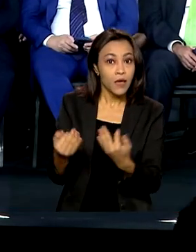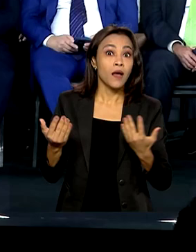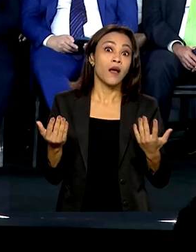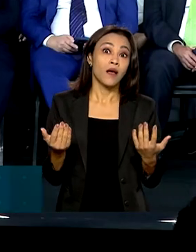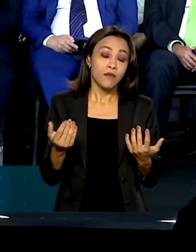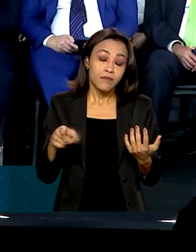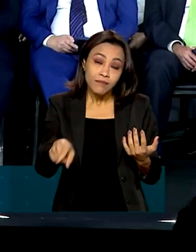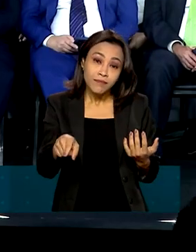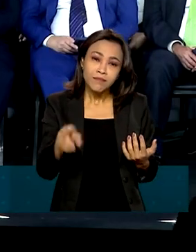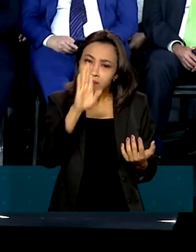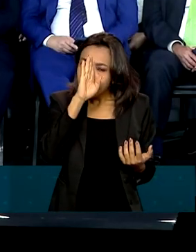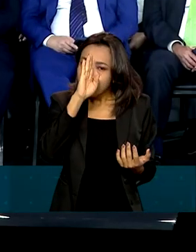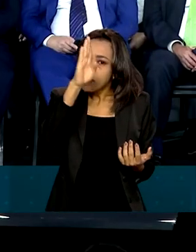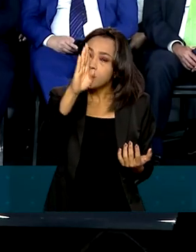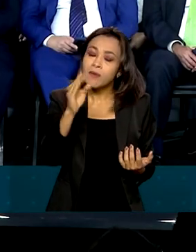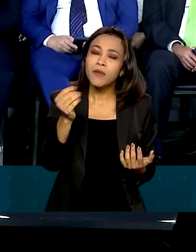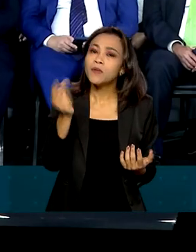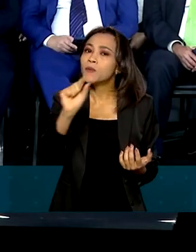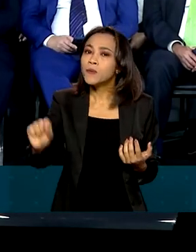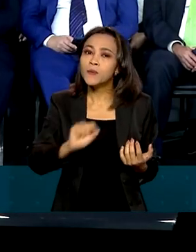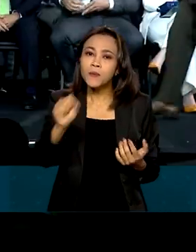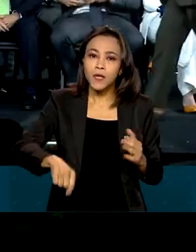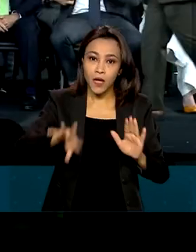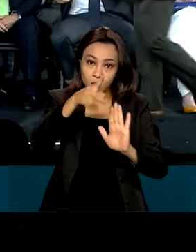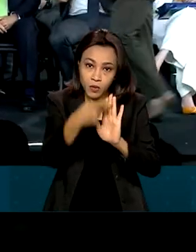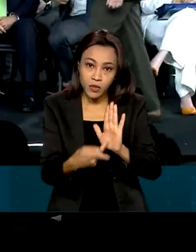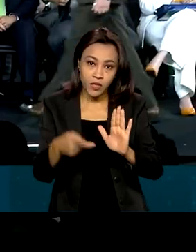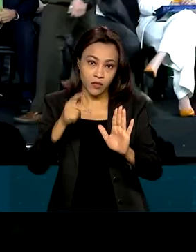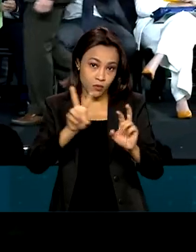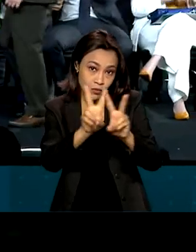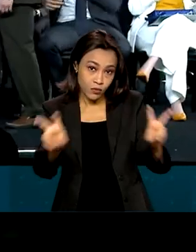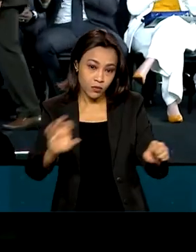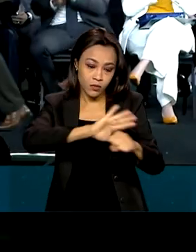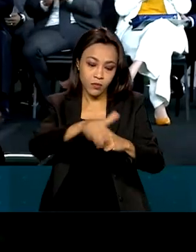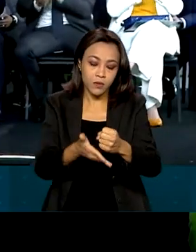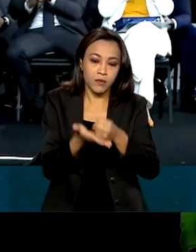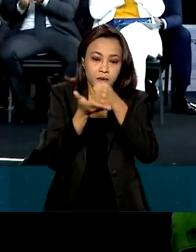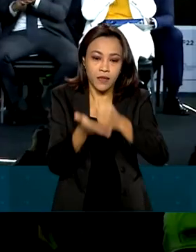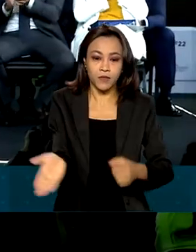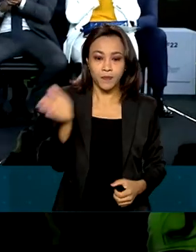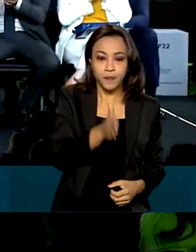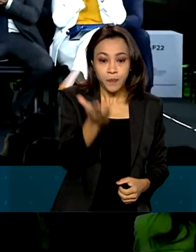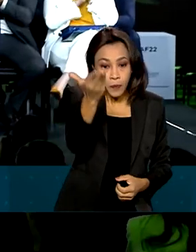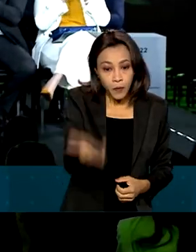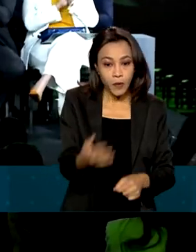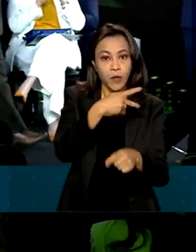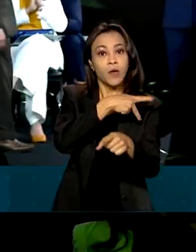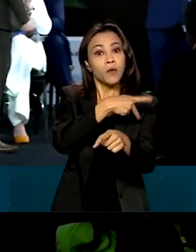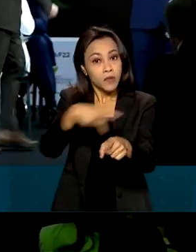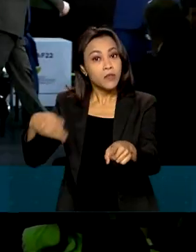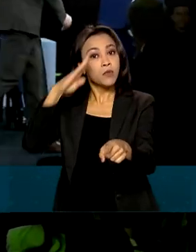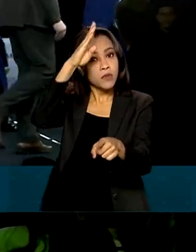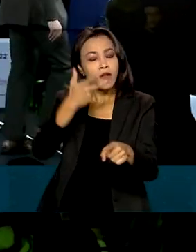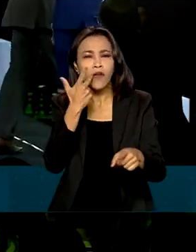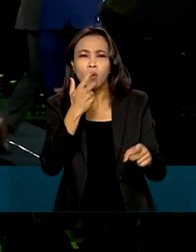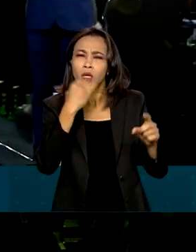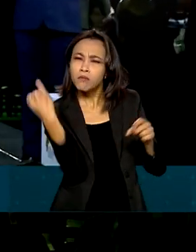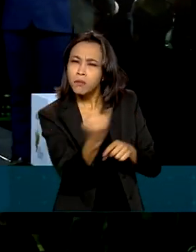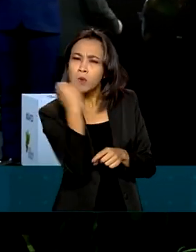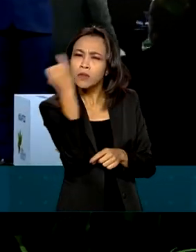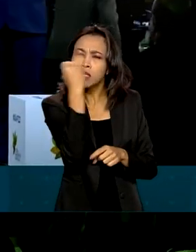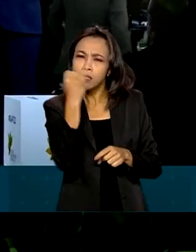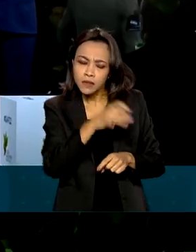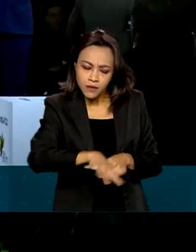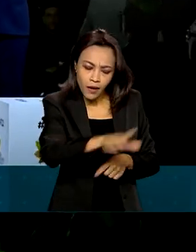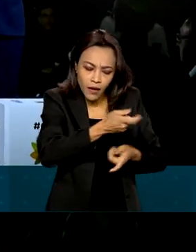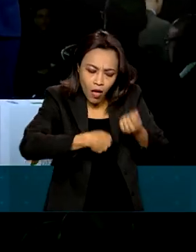agricultura média, principalmente aos projetos de sustentabilidade. O presidente Jair Bolsonaro destacou a importância do setor agro e falou sobre o